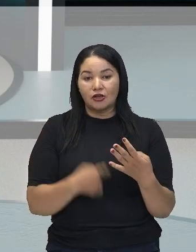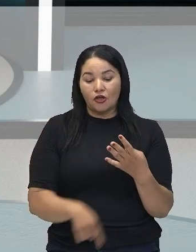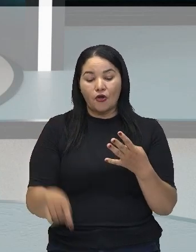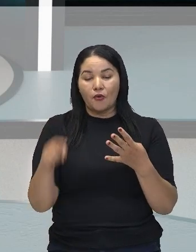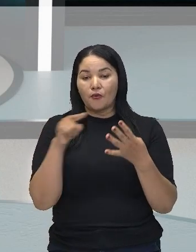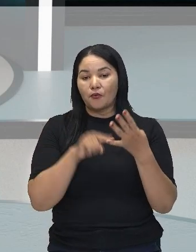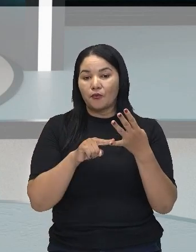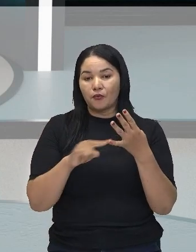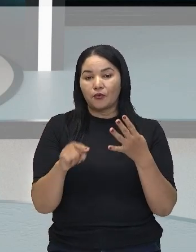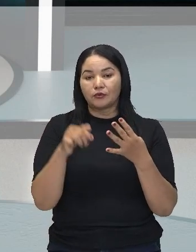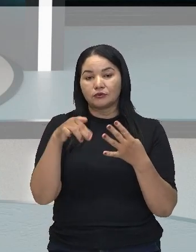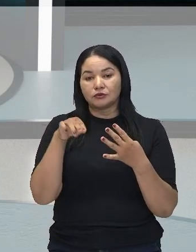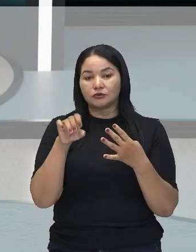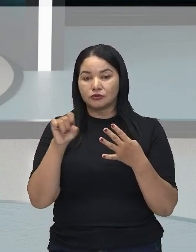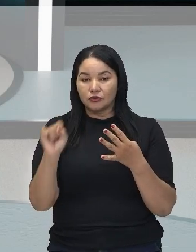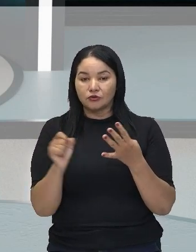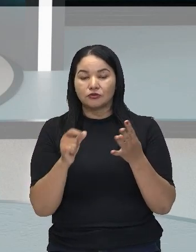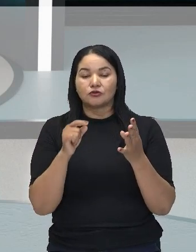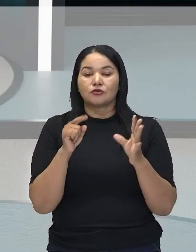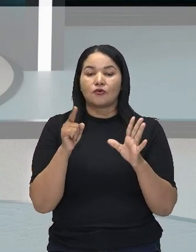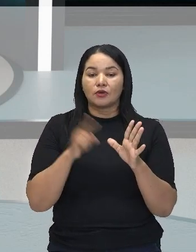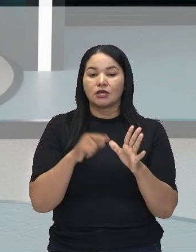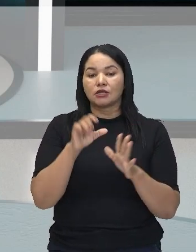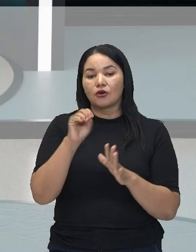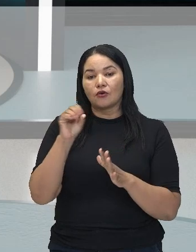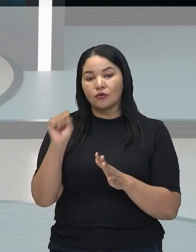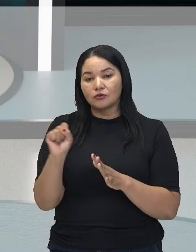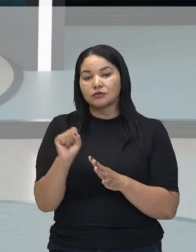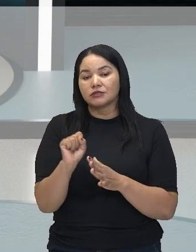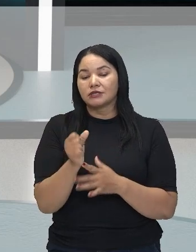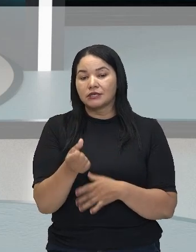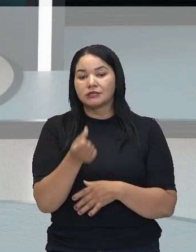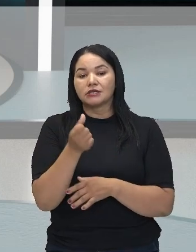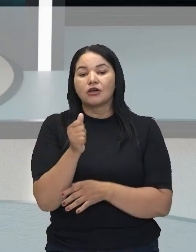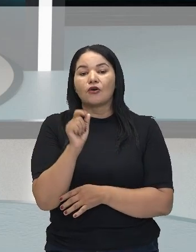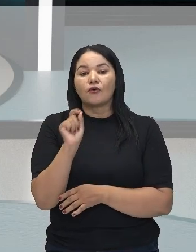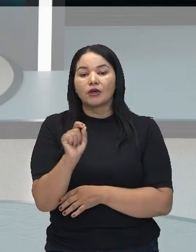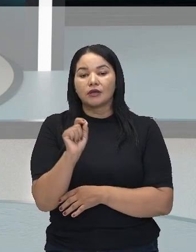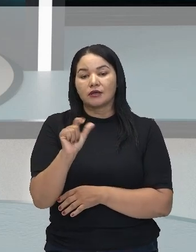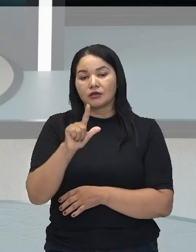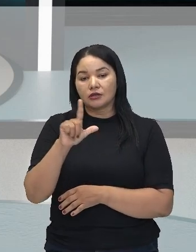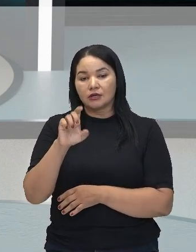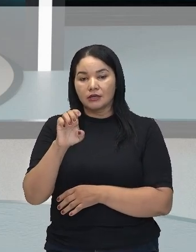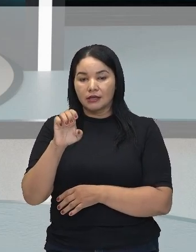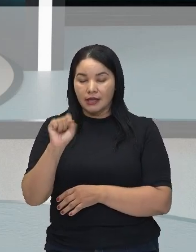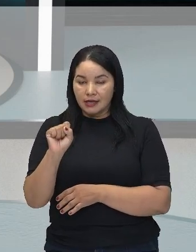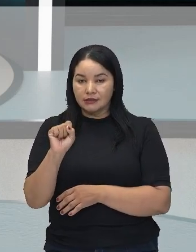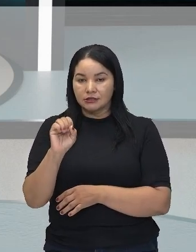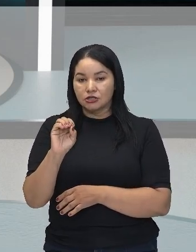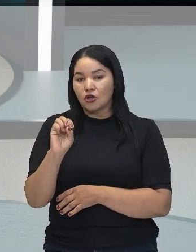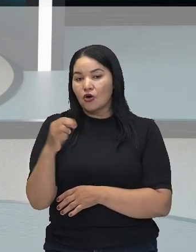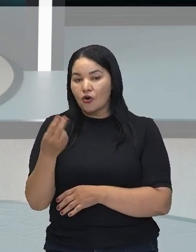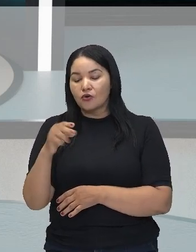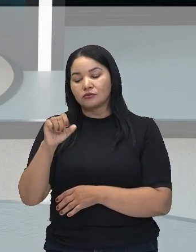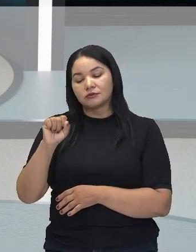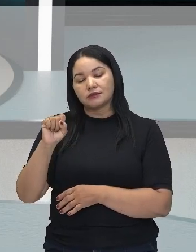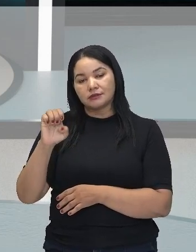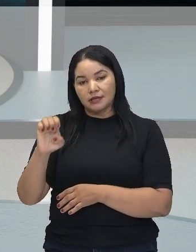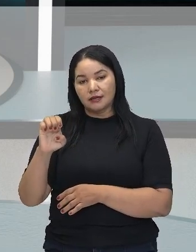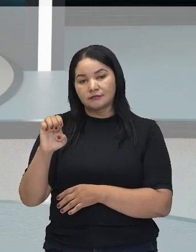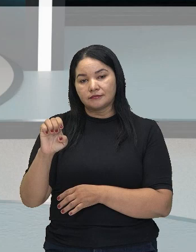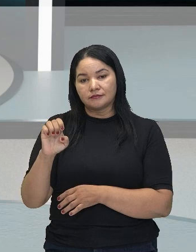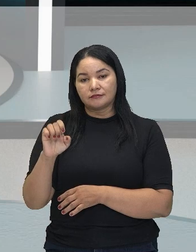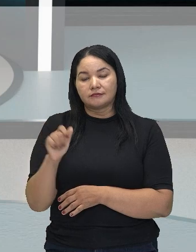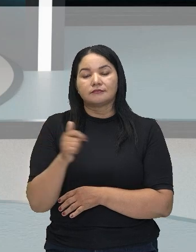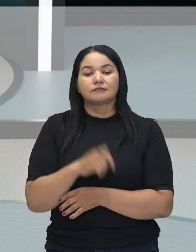nos, vosotros, os, e para eles, ustedes. Vejam aqui, pessoal, les, o se. E o se se repete aqui.